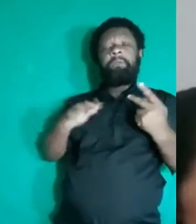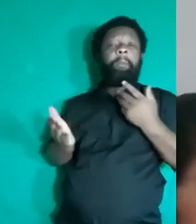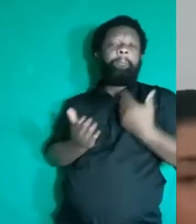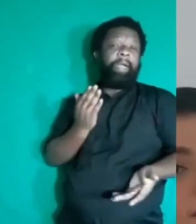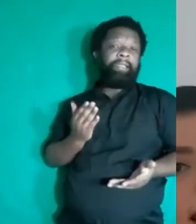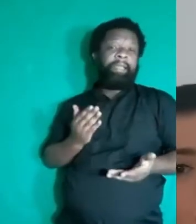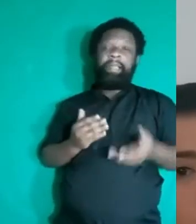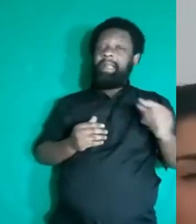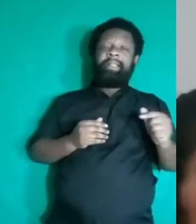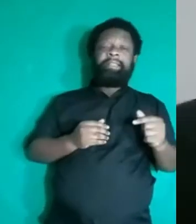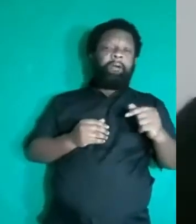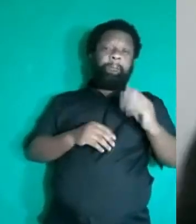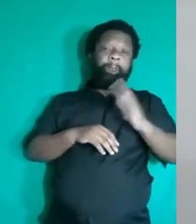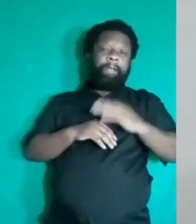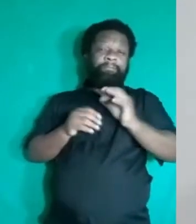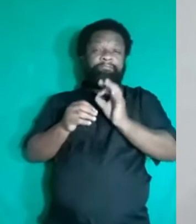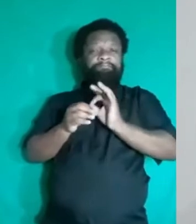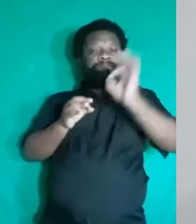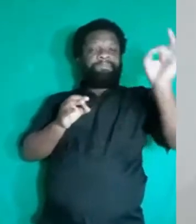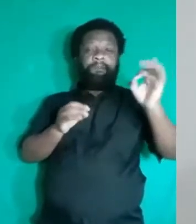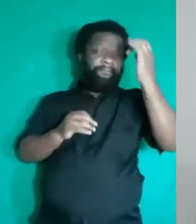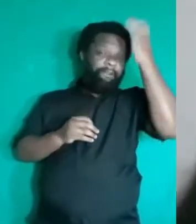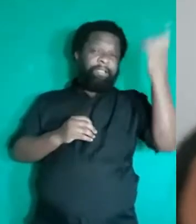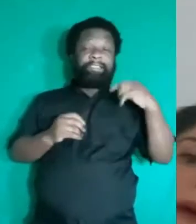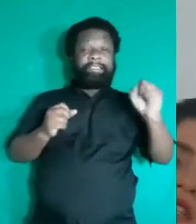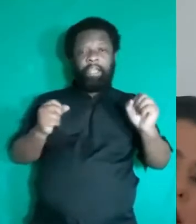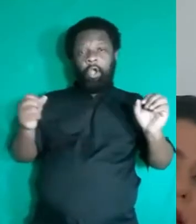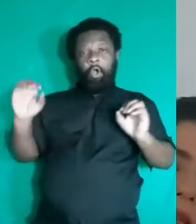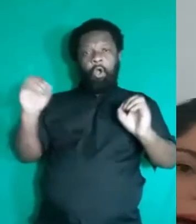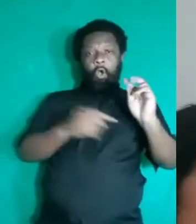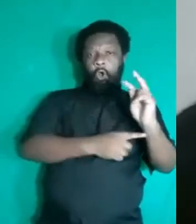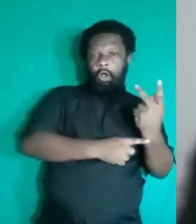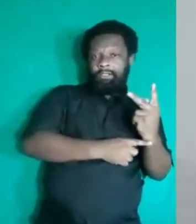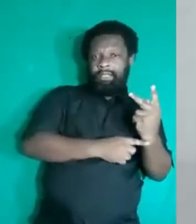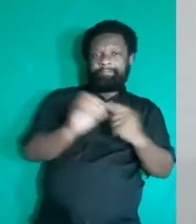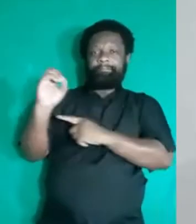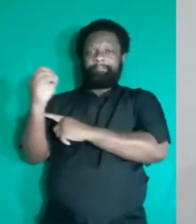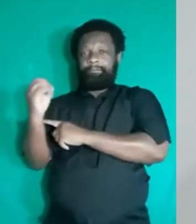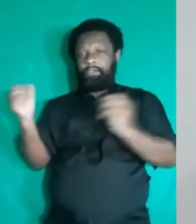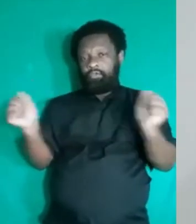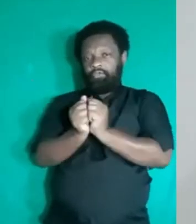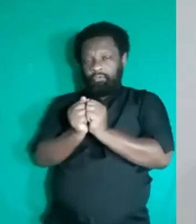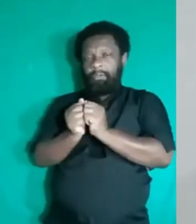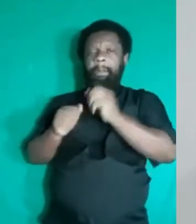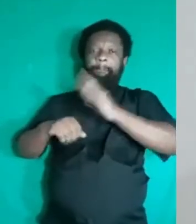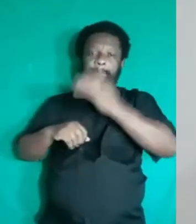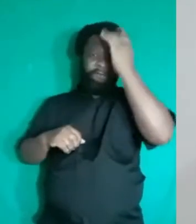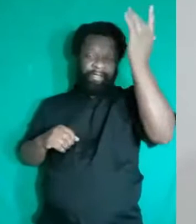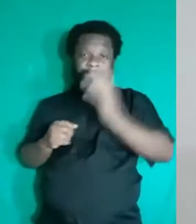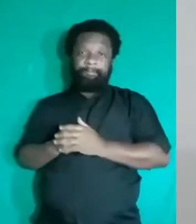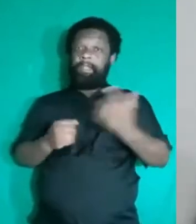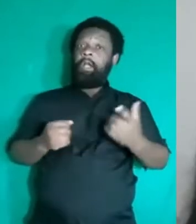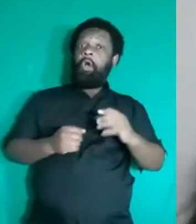vai ter os elétrons da ligação afastados dele. Então, ele vai sair com mais facilidade quando ele estiver ligado ao oxigênio.